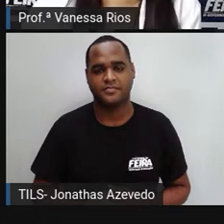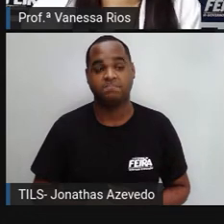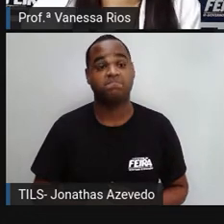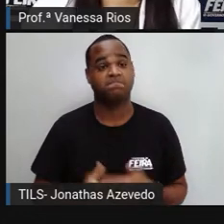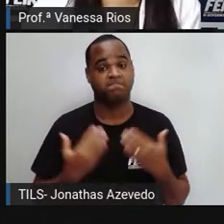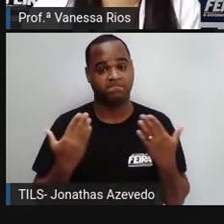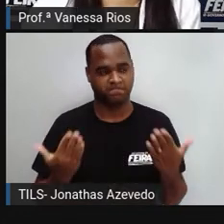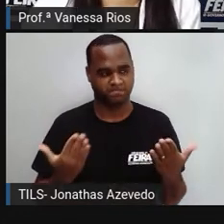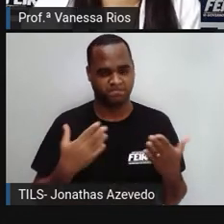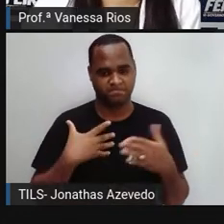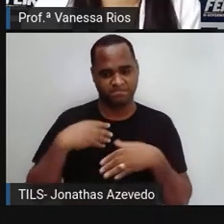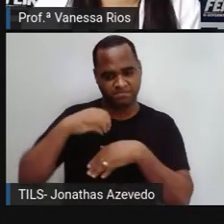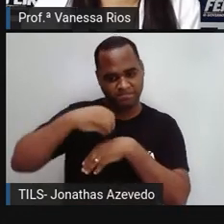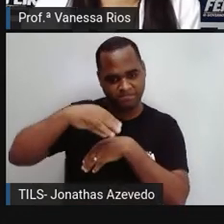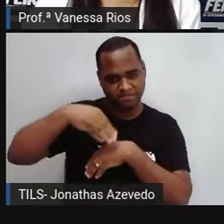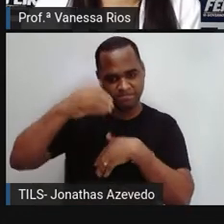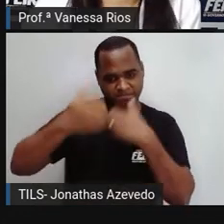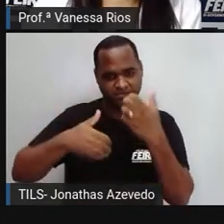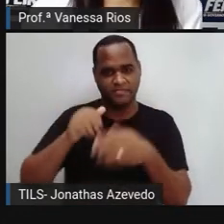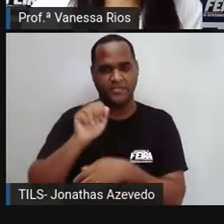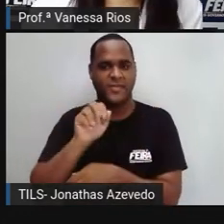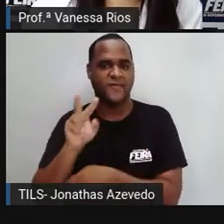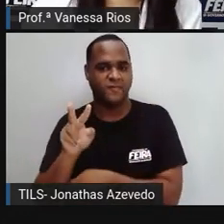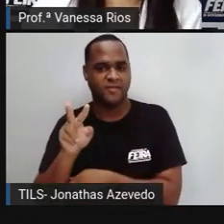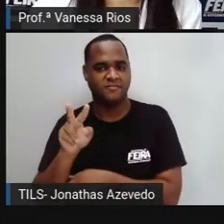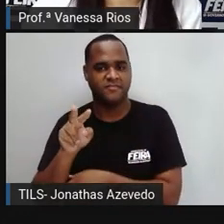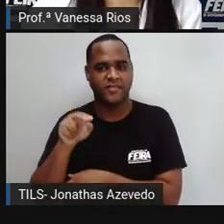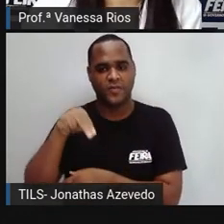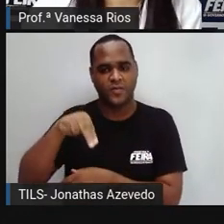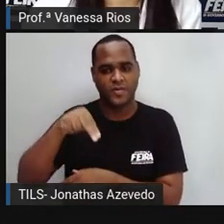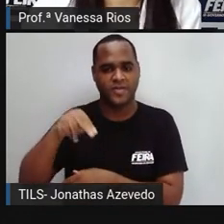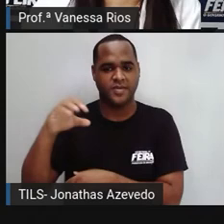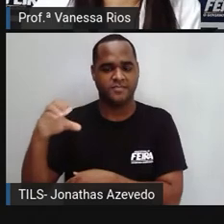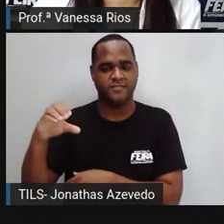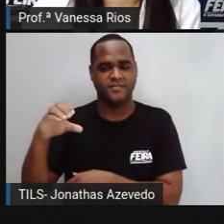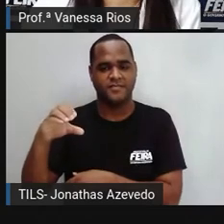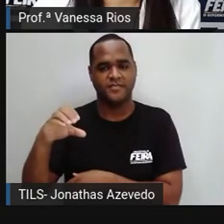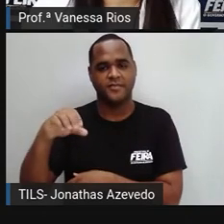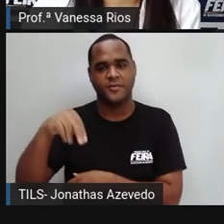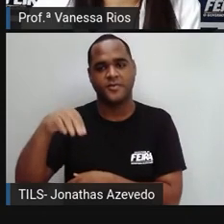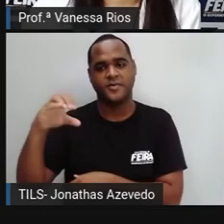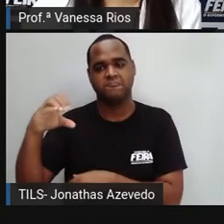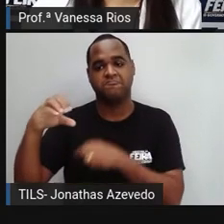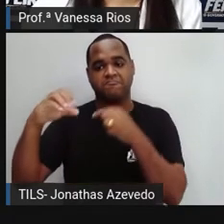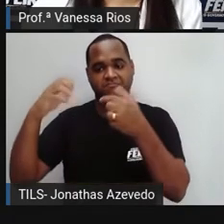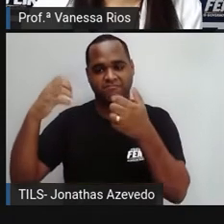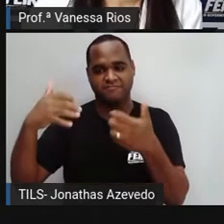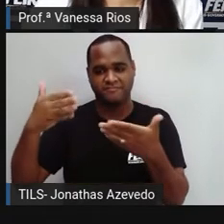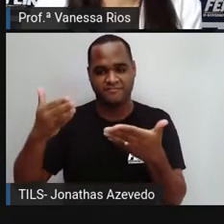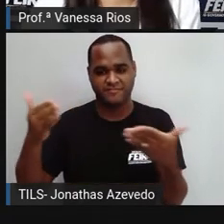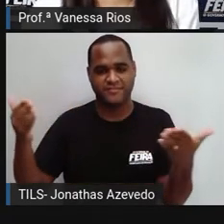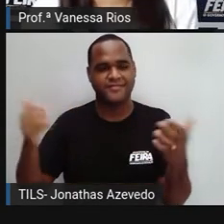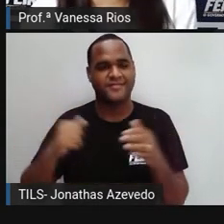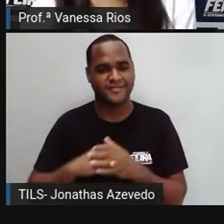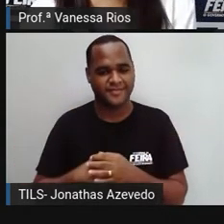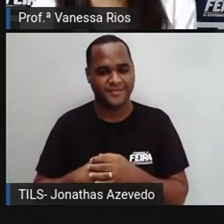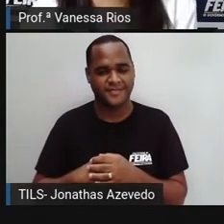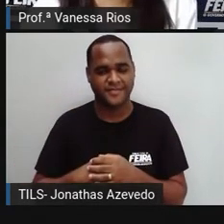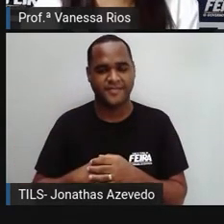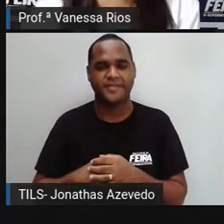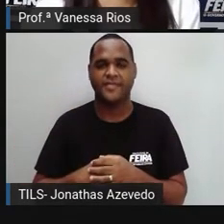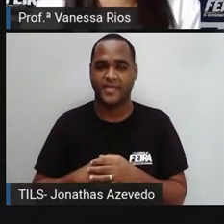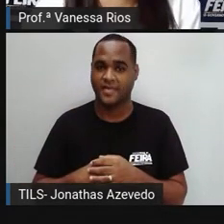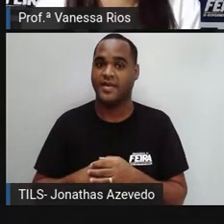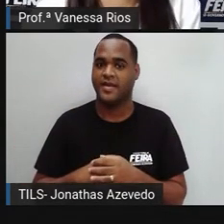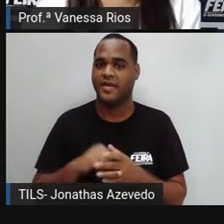E aí, a Protrás também é a Avenida Nós de Cerqueira. Olhem só. Na Avenida Nós de